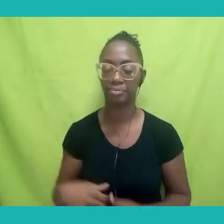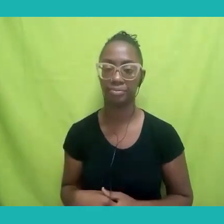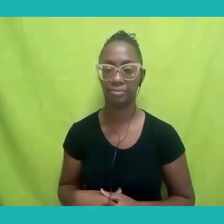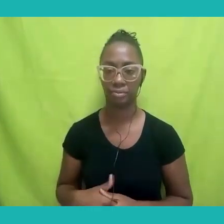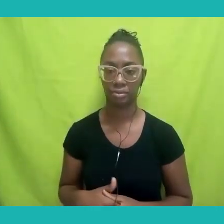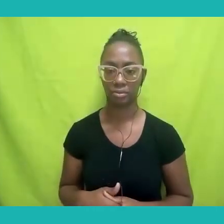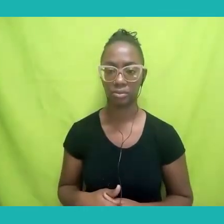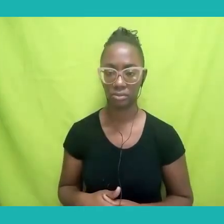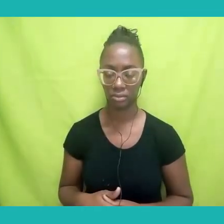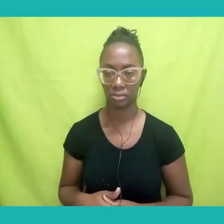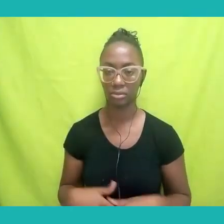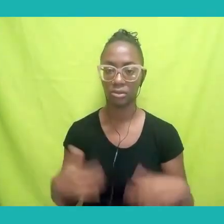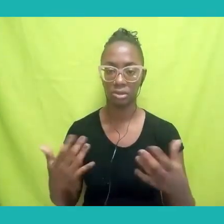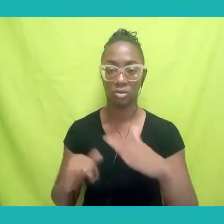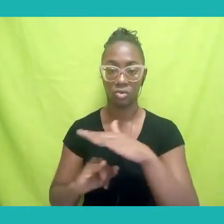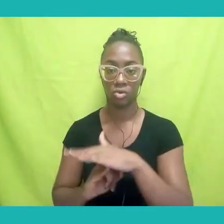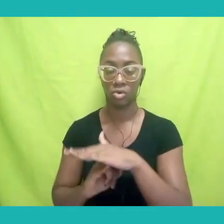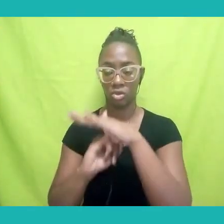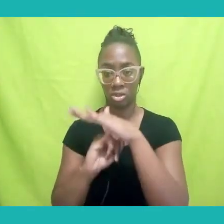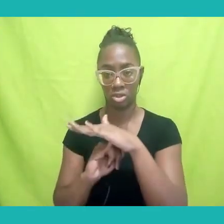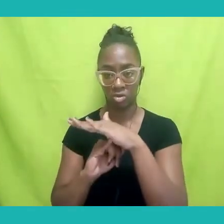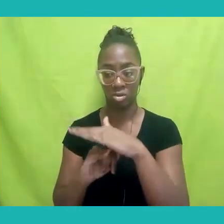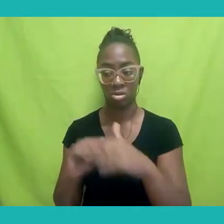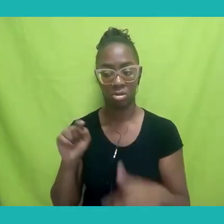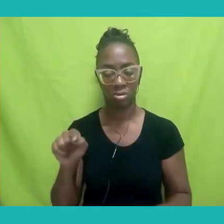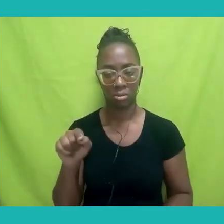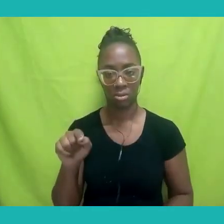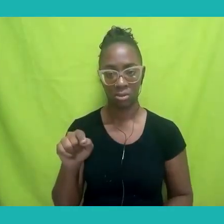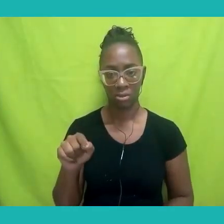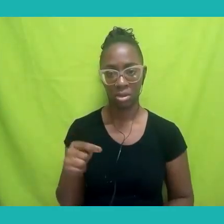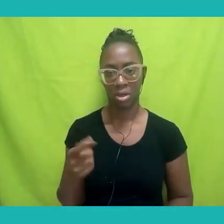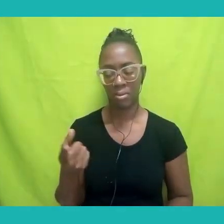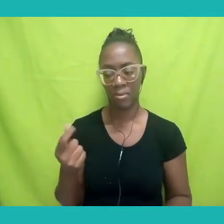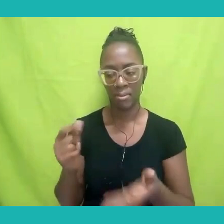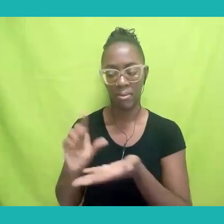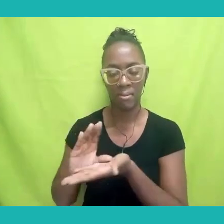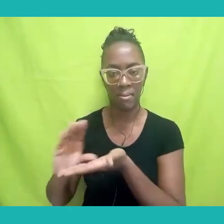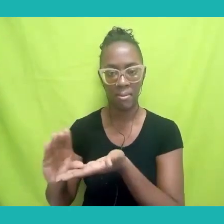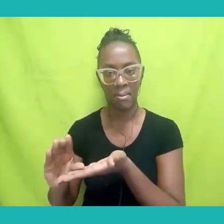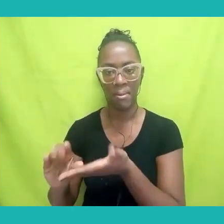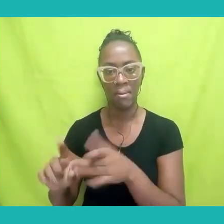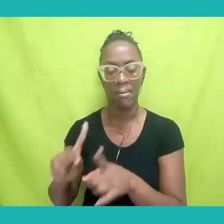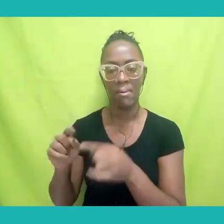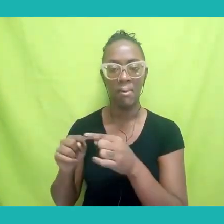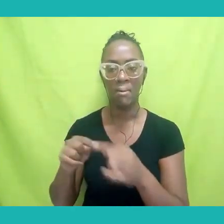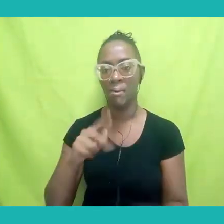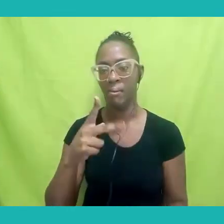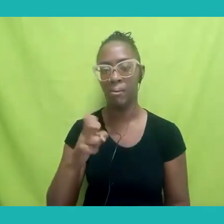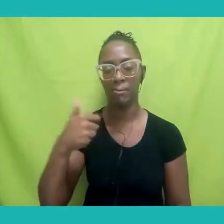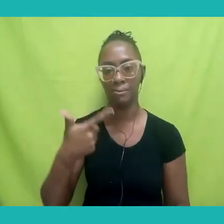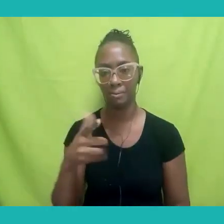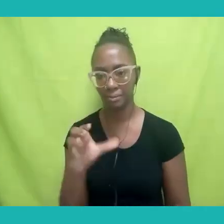natureza do Instituto da Contribuição Social para a Pensão Militar, ela é